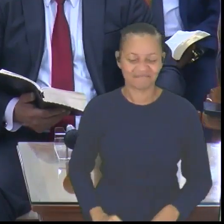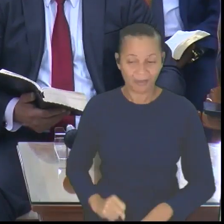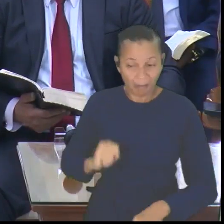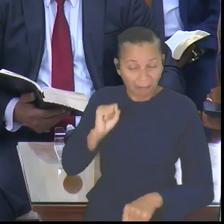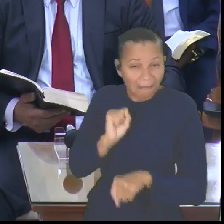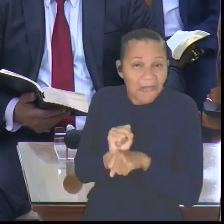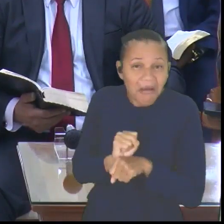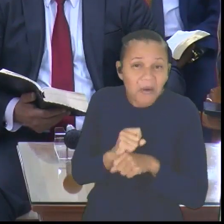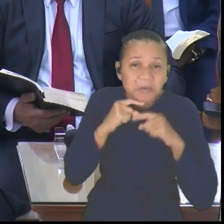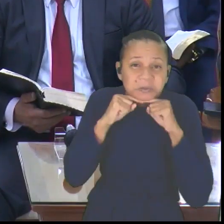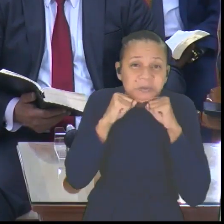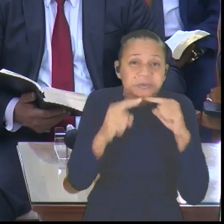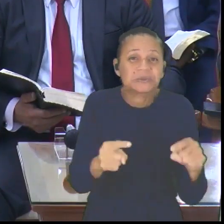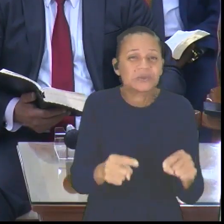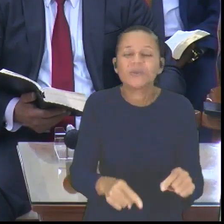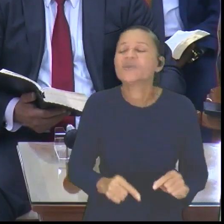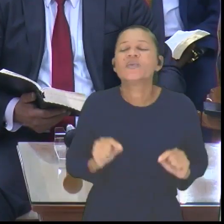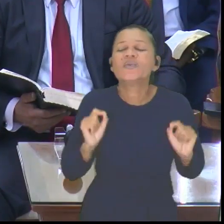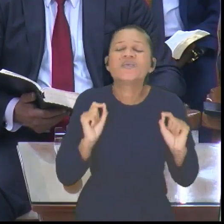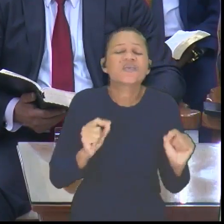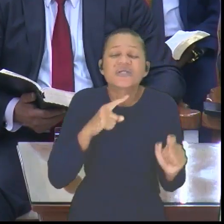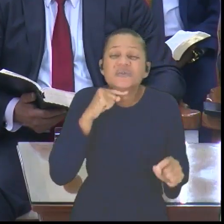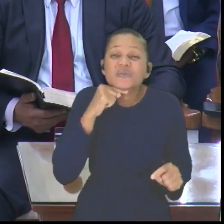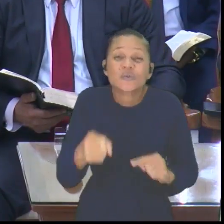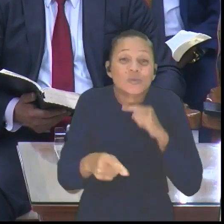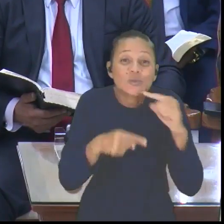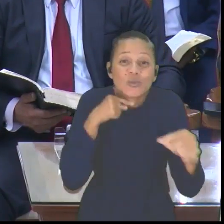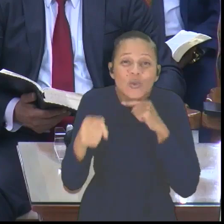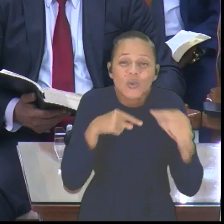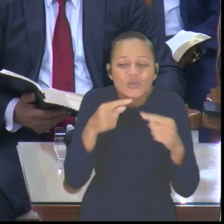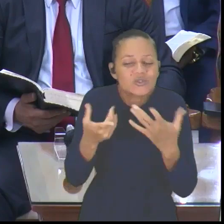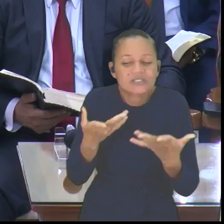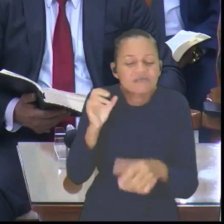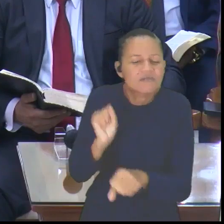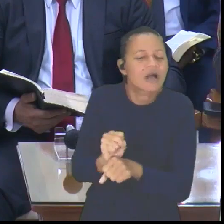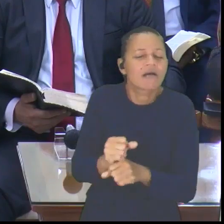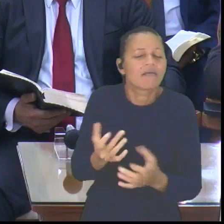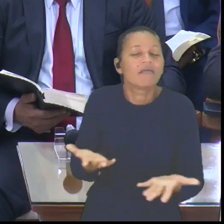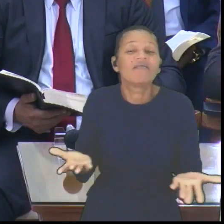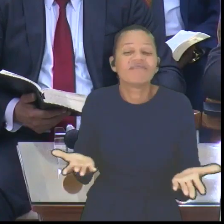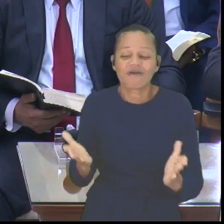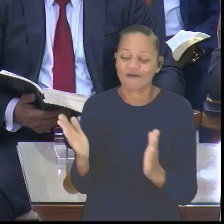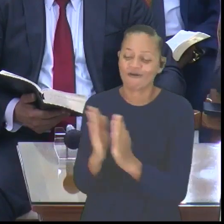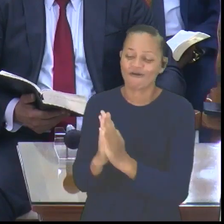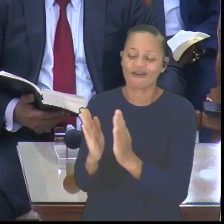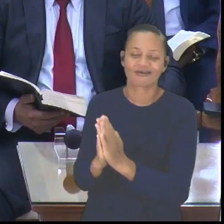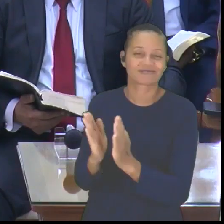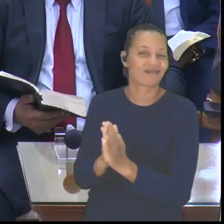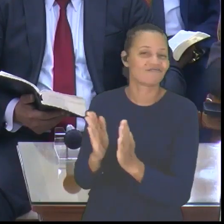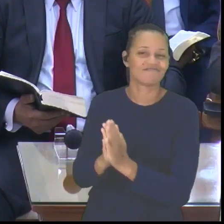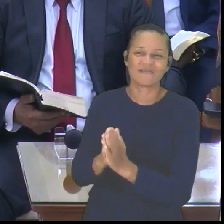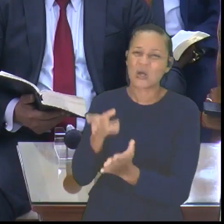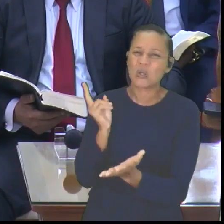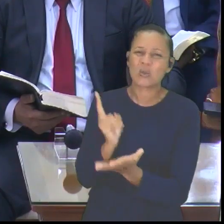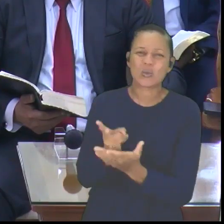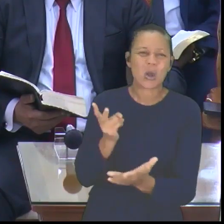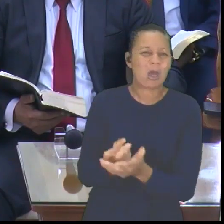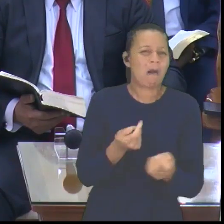impedir. O que foi que ele não conseguiu impedir nem parar? A oração da